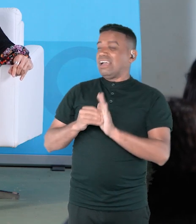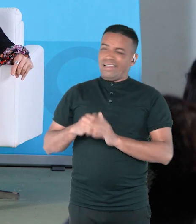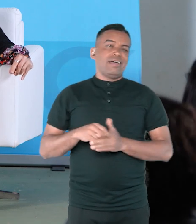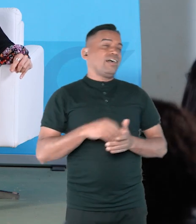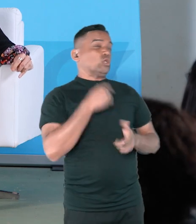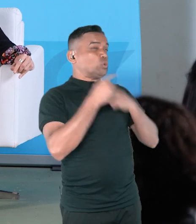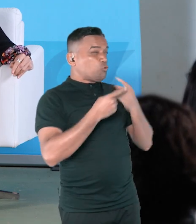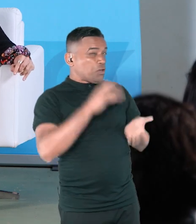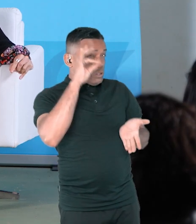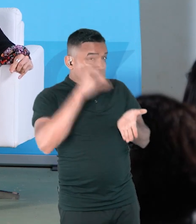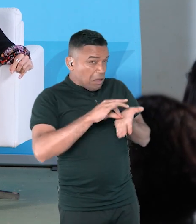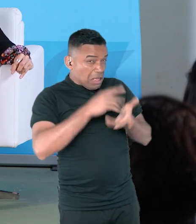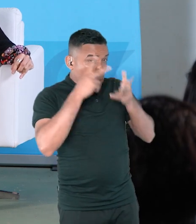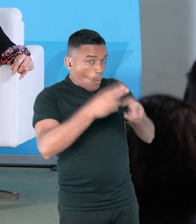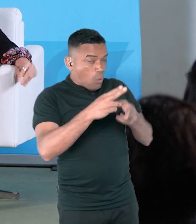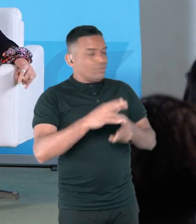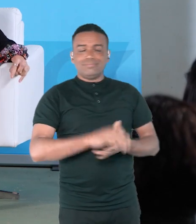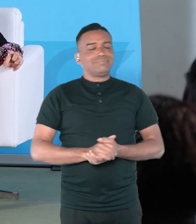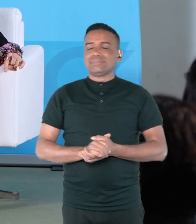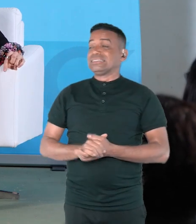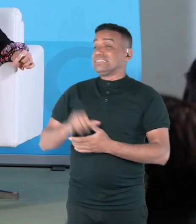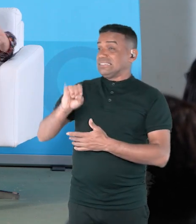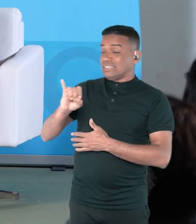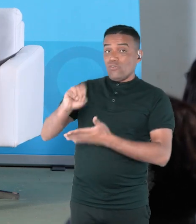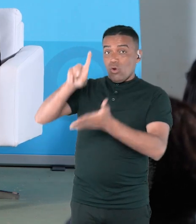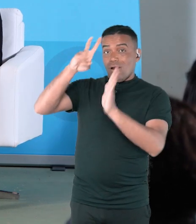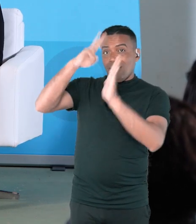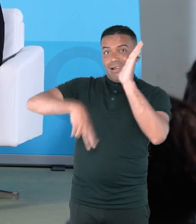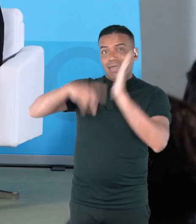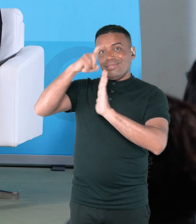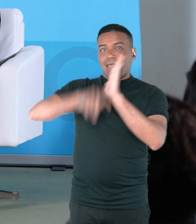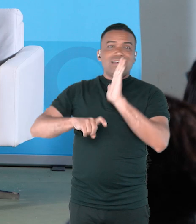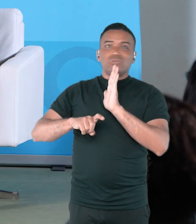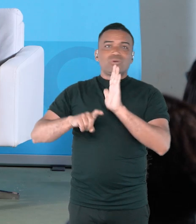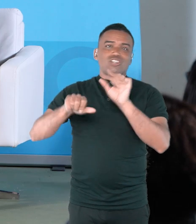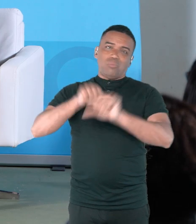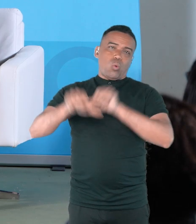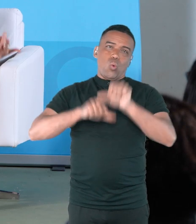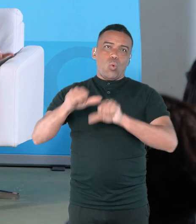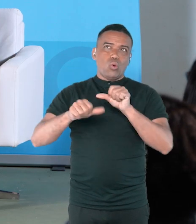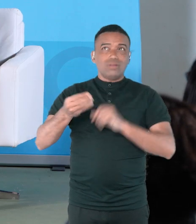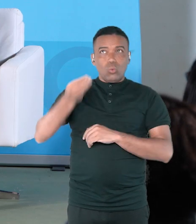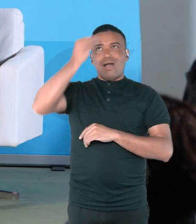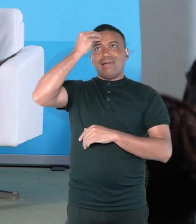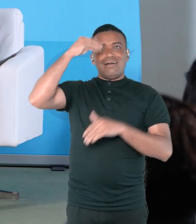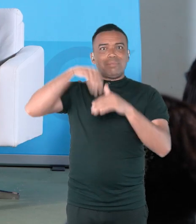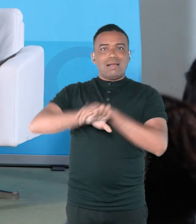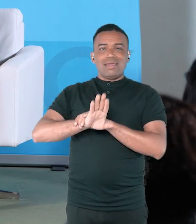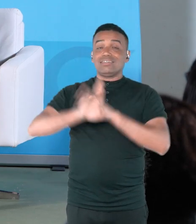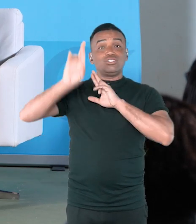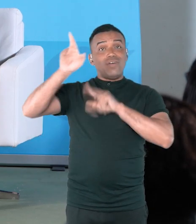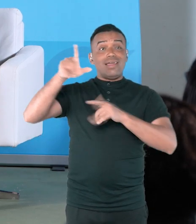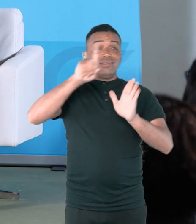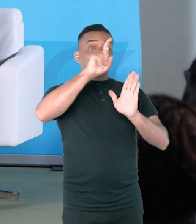mesmo. Pois é. Não é. Se eu tiver que ler o texto hoje, eu vou me atrapalhar, porque não é mais aquele. O que eu tenho decor na minha